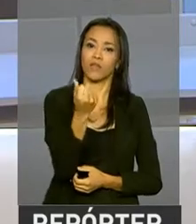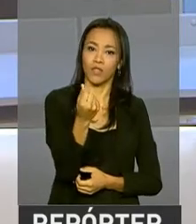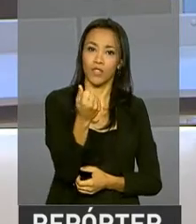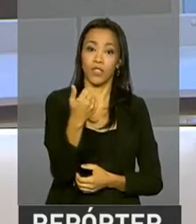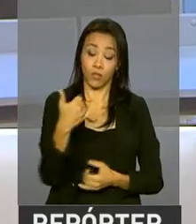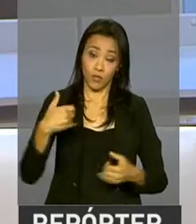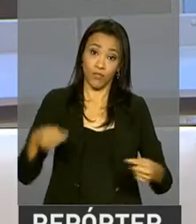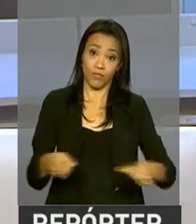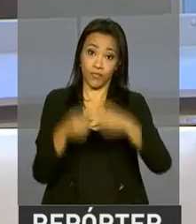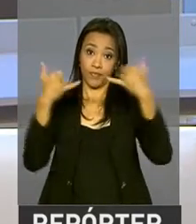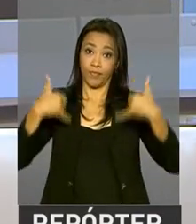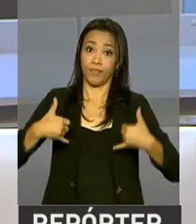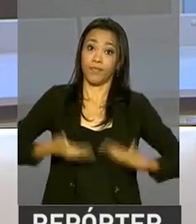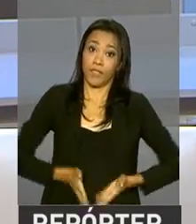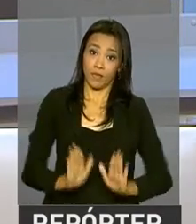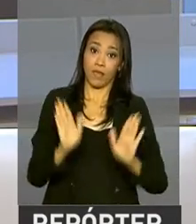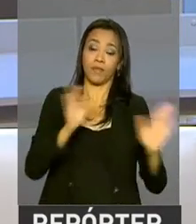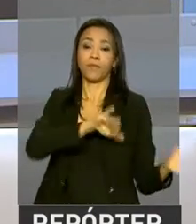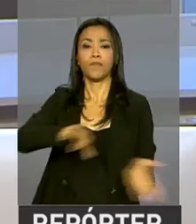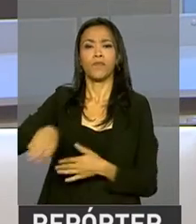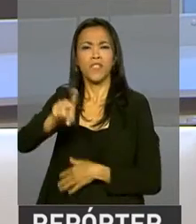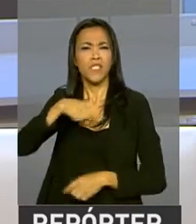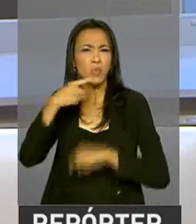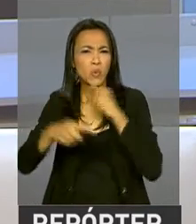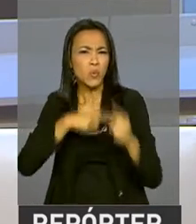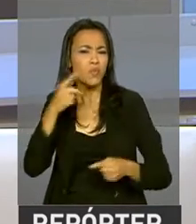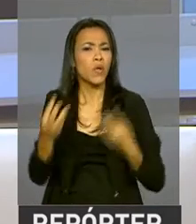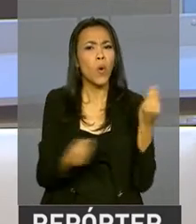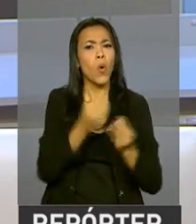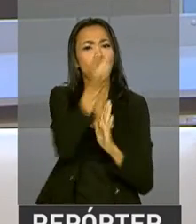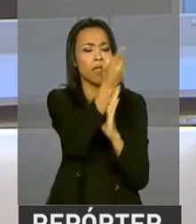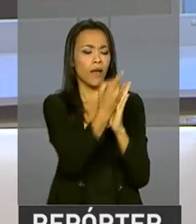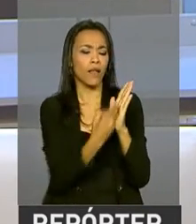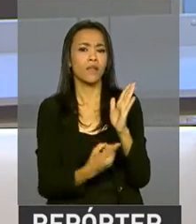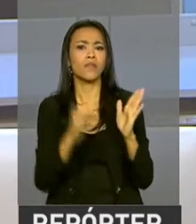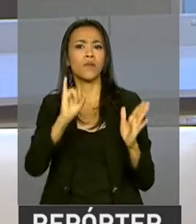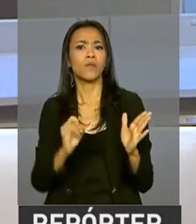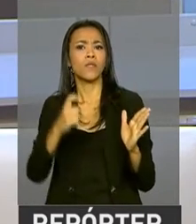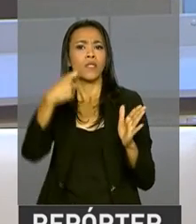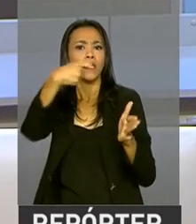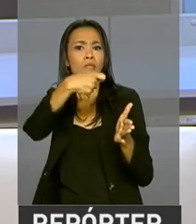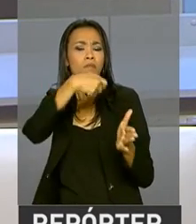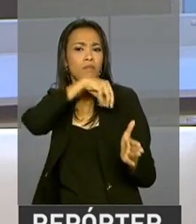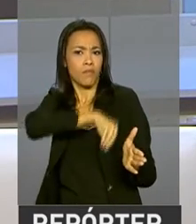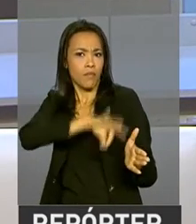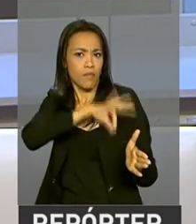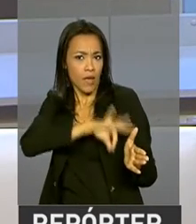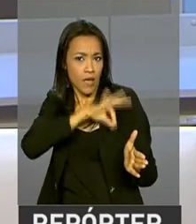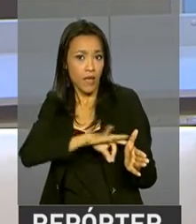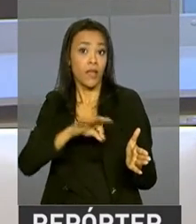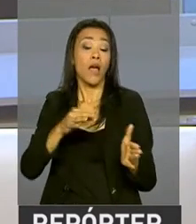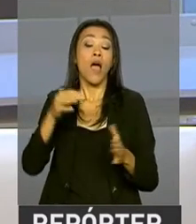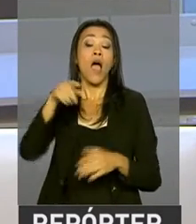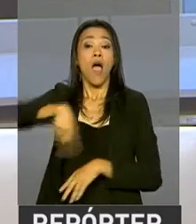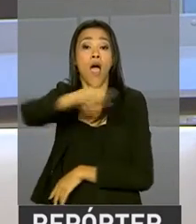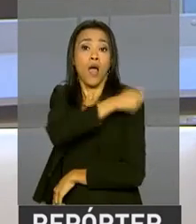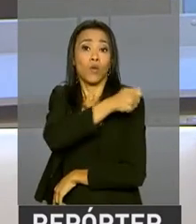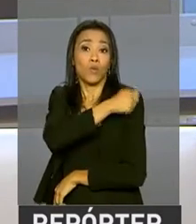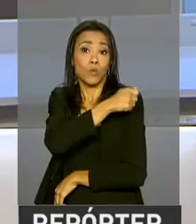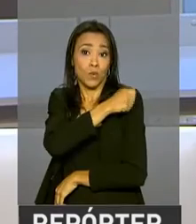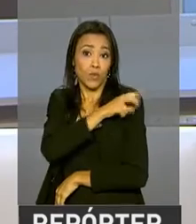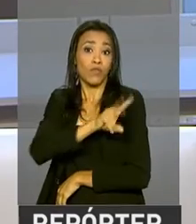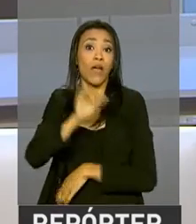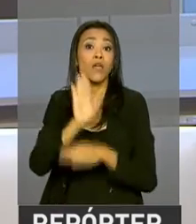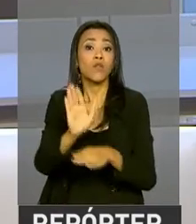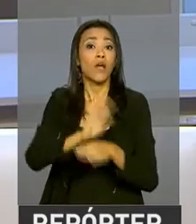o assunto agora imposto de renda você tem dúvidas sobre como fazer a declaração alunos de um centro universitário de brasília é ajudar